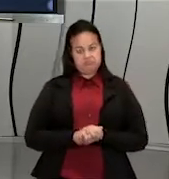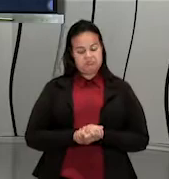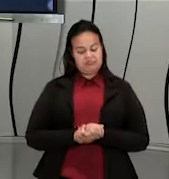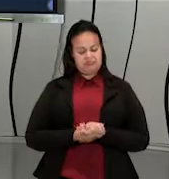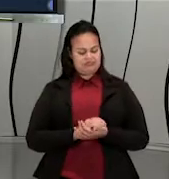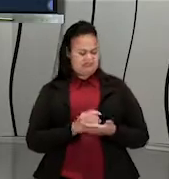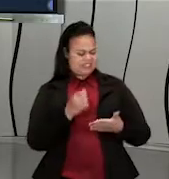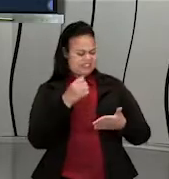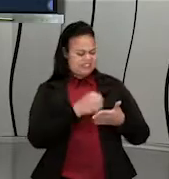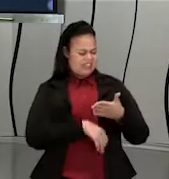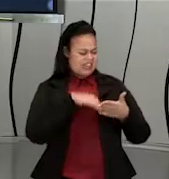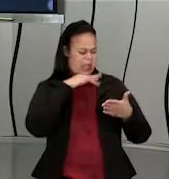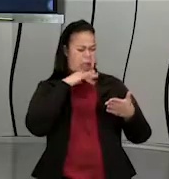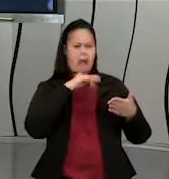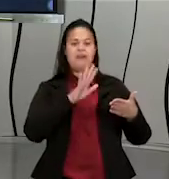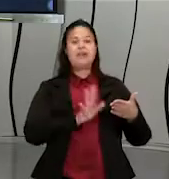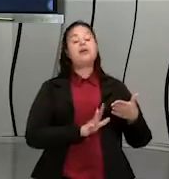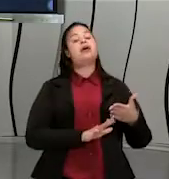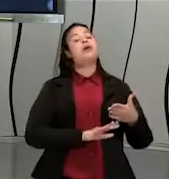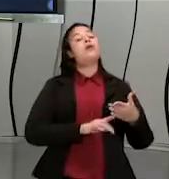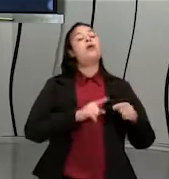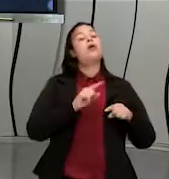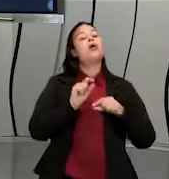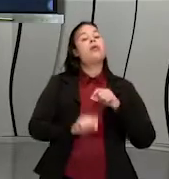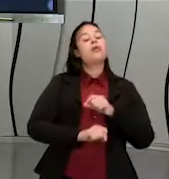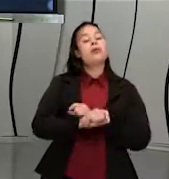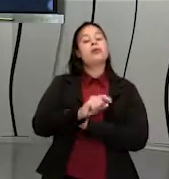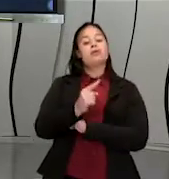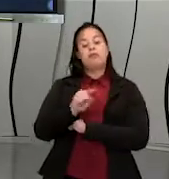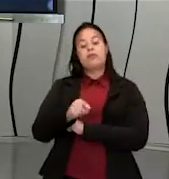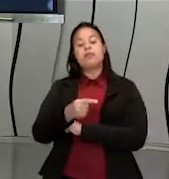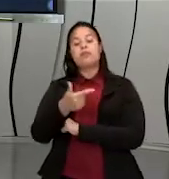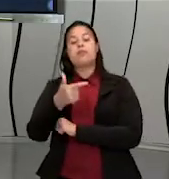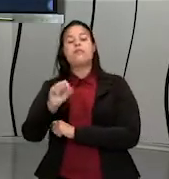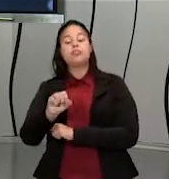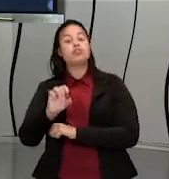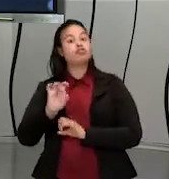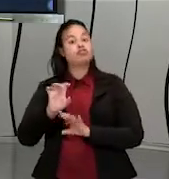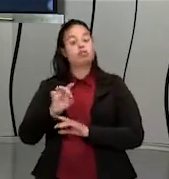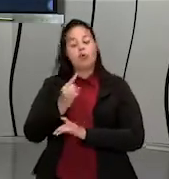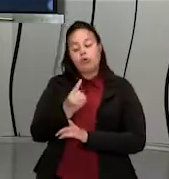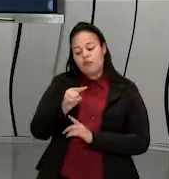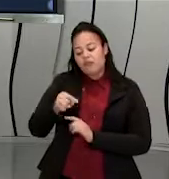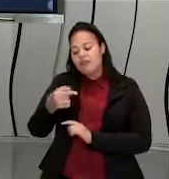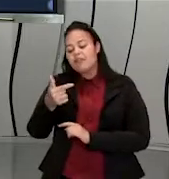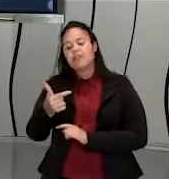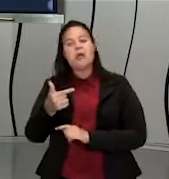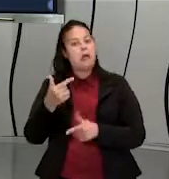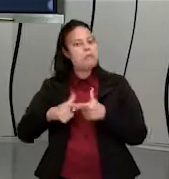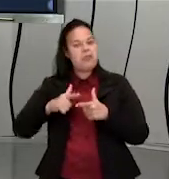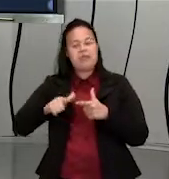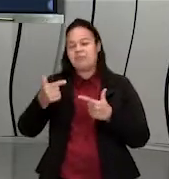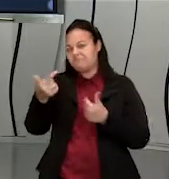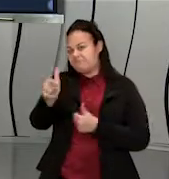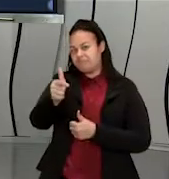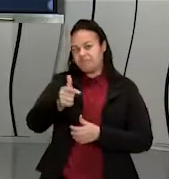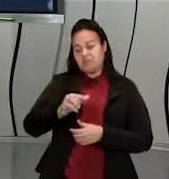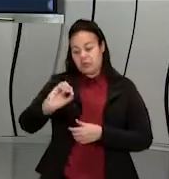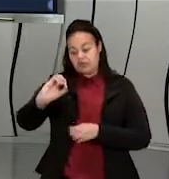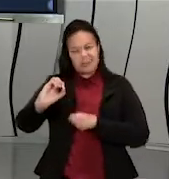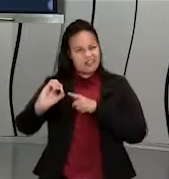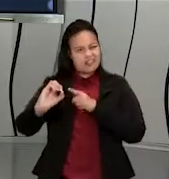defeito, não. Na hora que você coloca 1,20, ele lá na conta ele vai aparecer só 1,2 mesmo. Esse zero aqui não aparece, tá